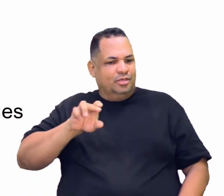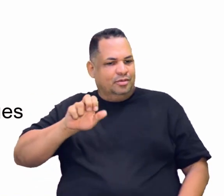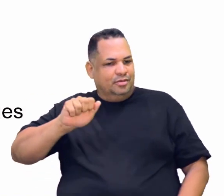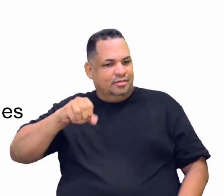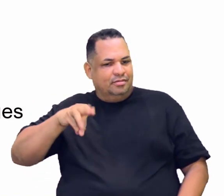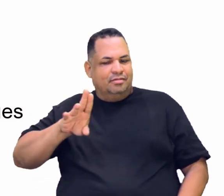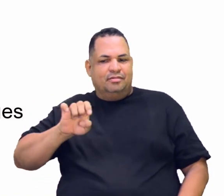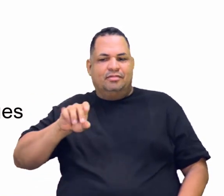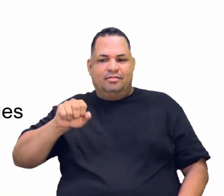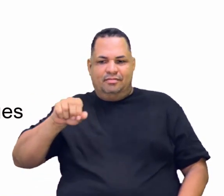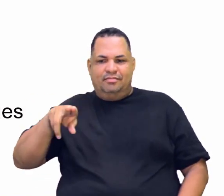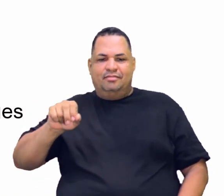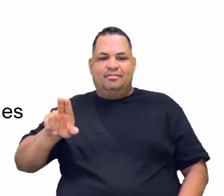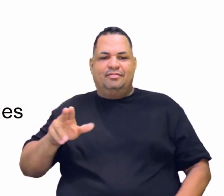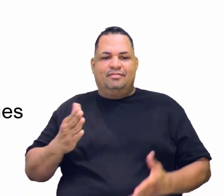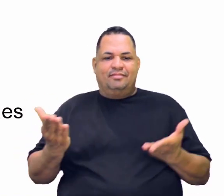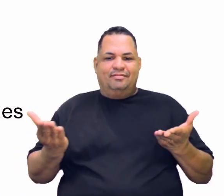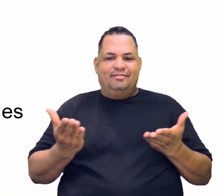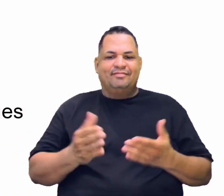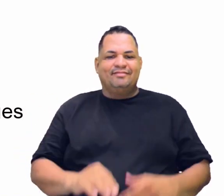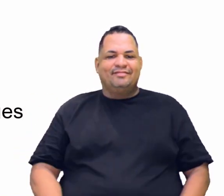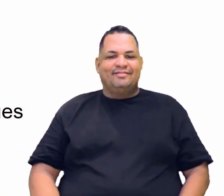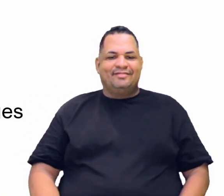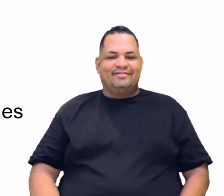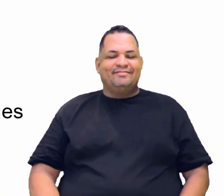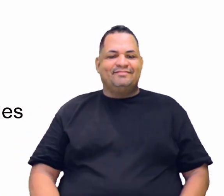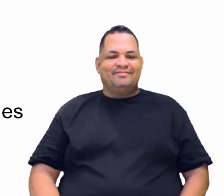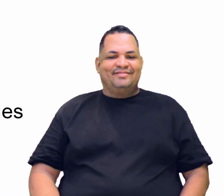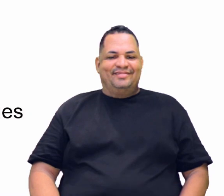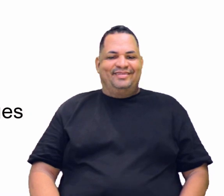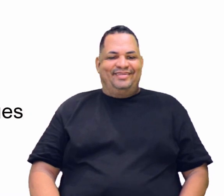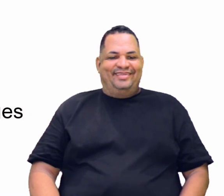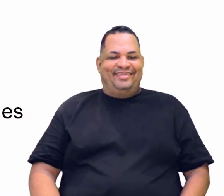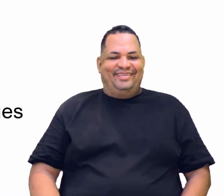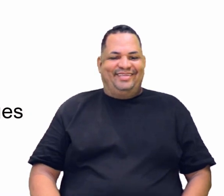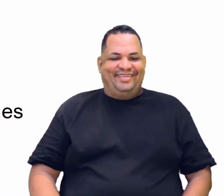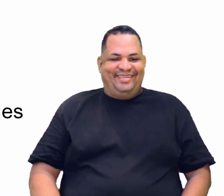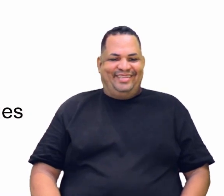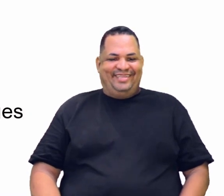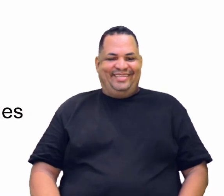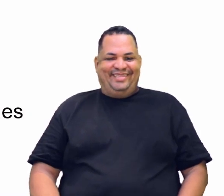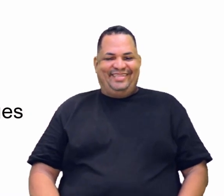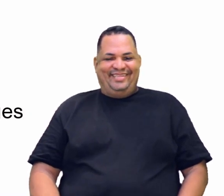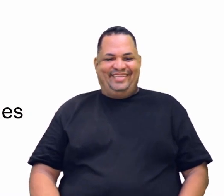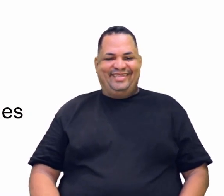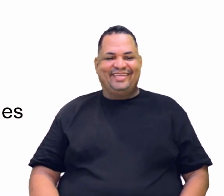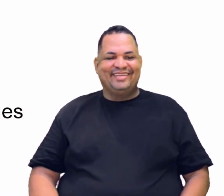Ah, escreve, né? Pega. Nem a máquina da geografia acompanha.